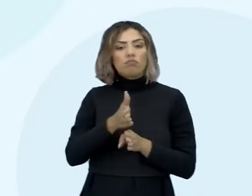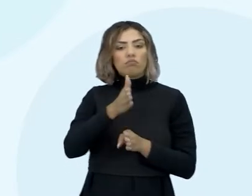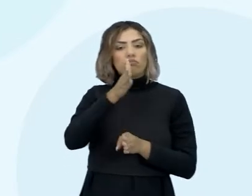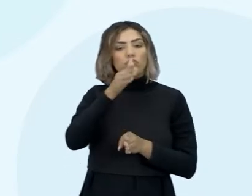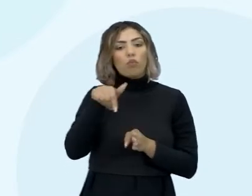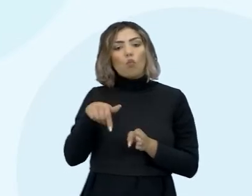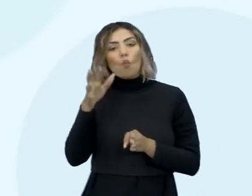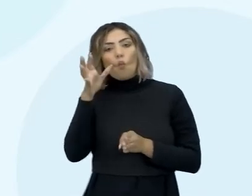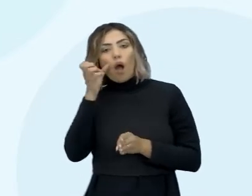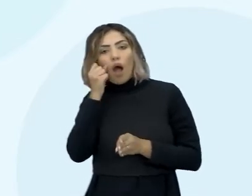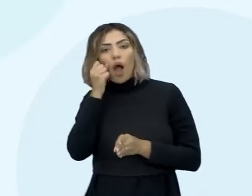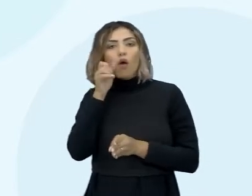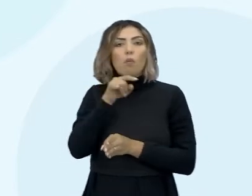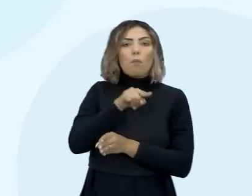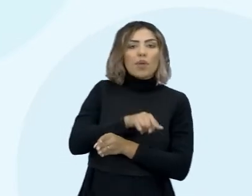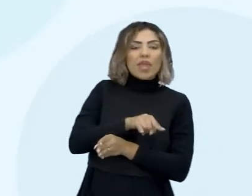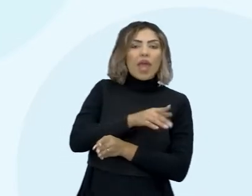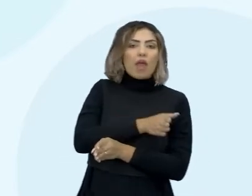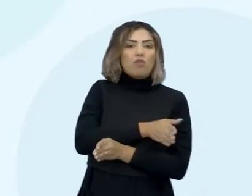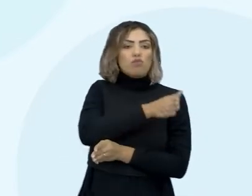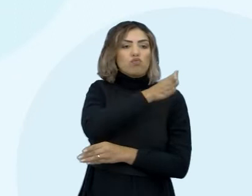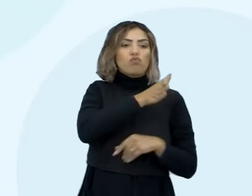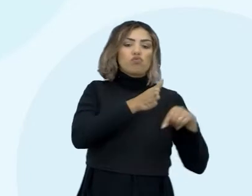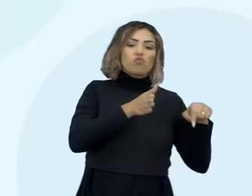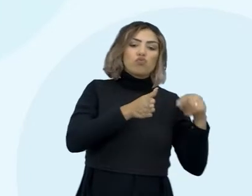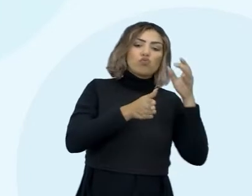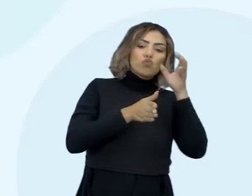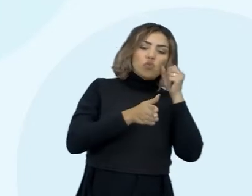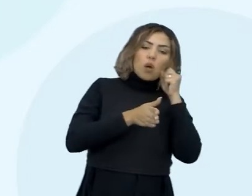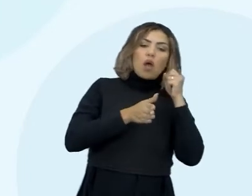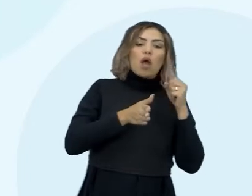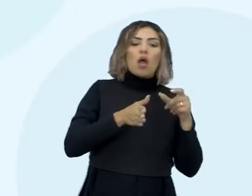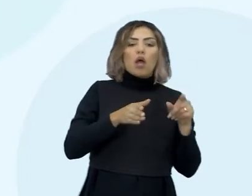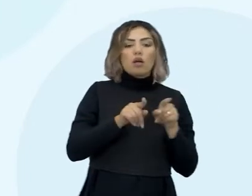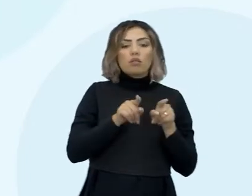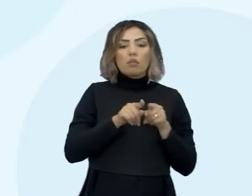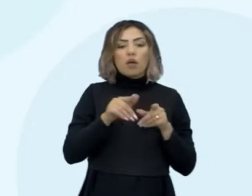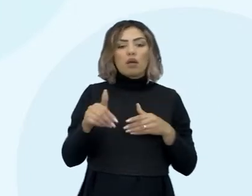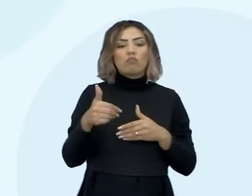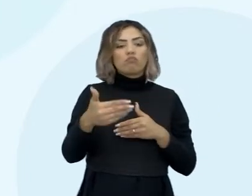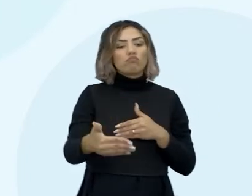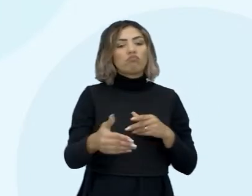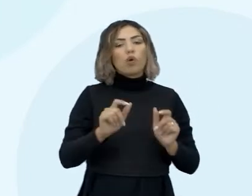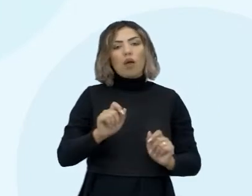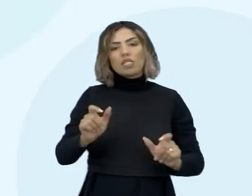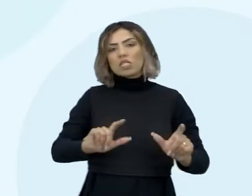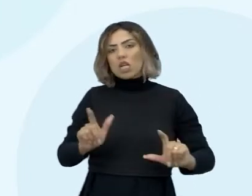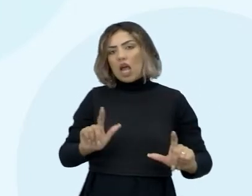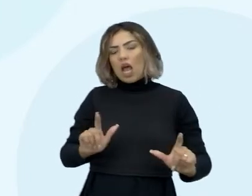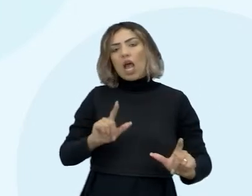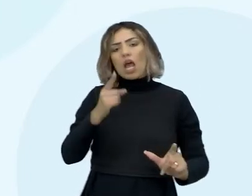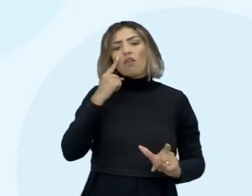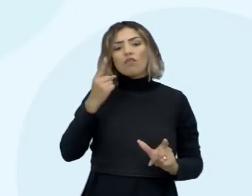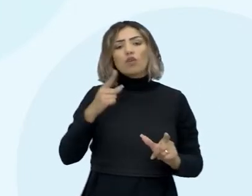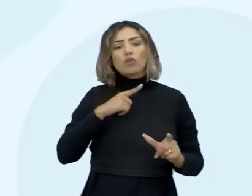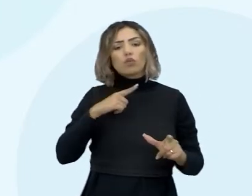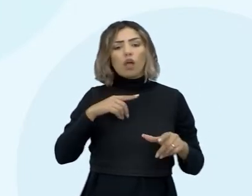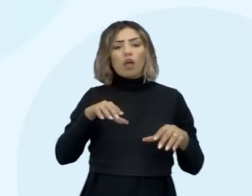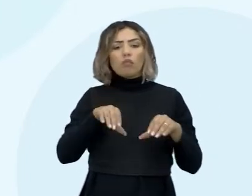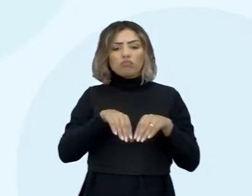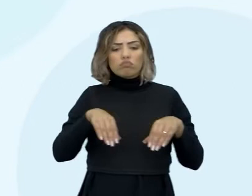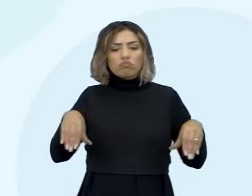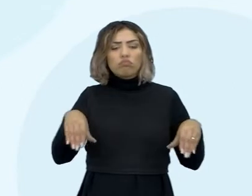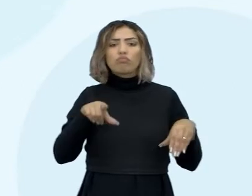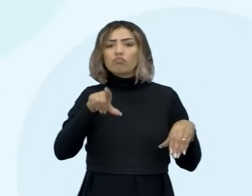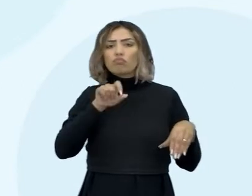quartos, o banheiro e a área comum, né? Se vocês forem ver, eu tenho um espaço multiuso que, se